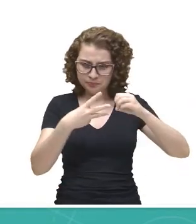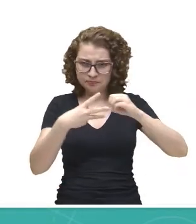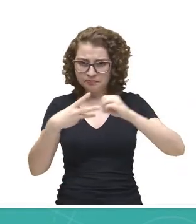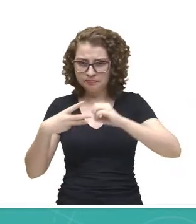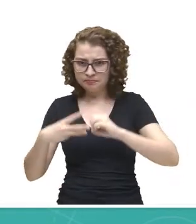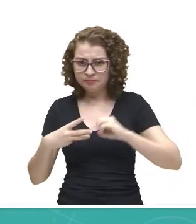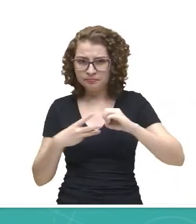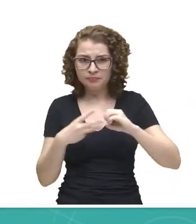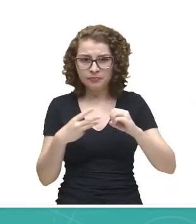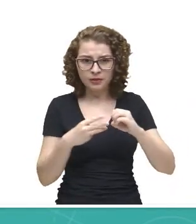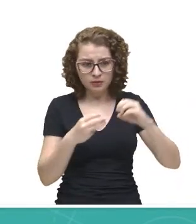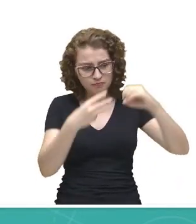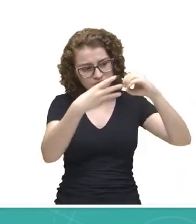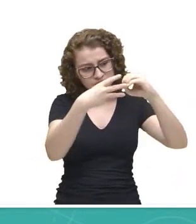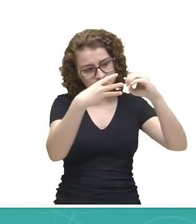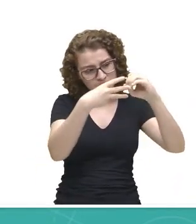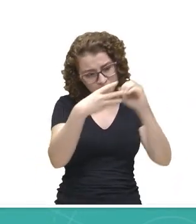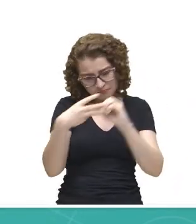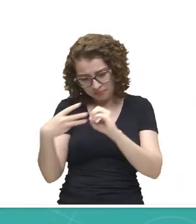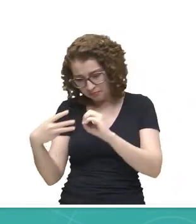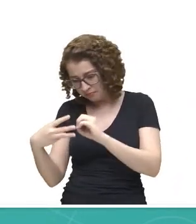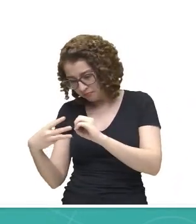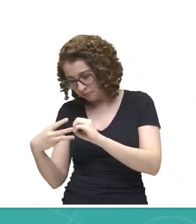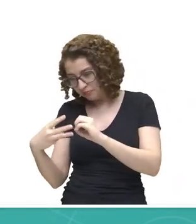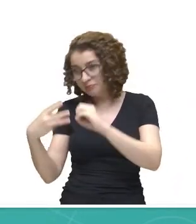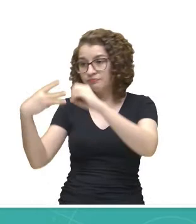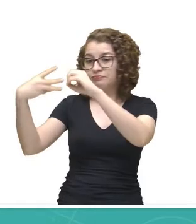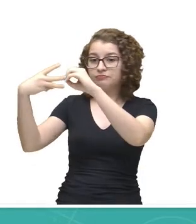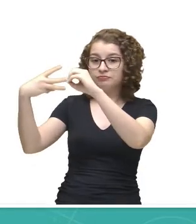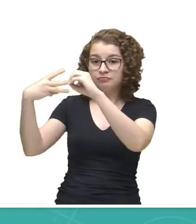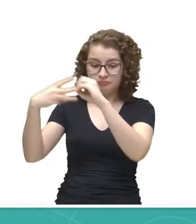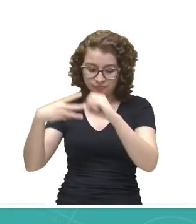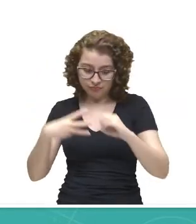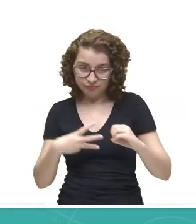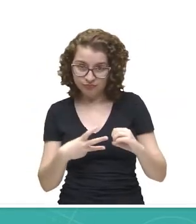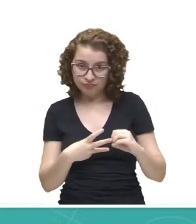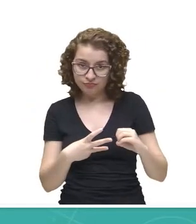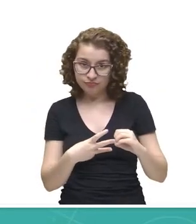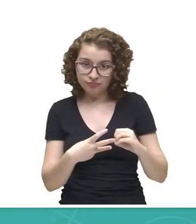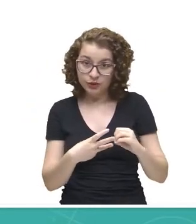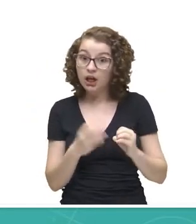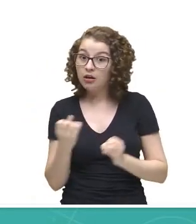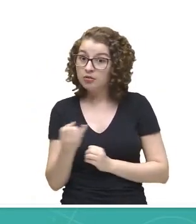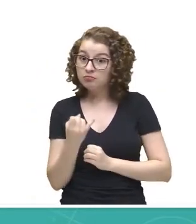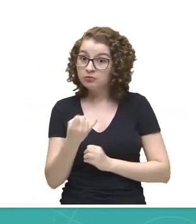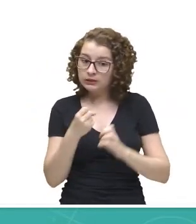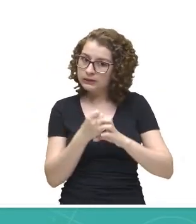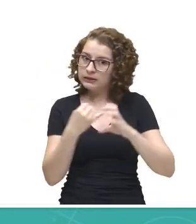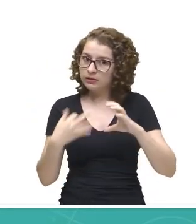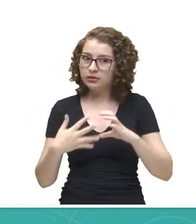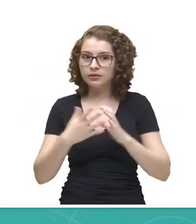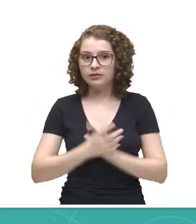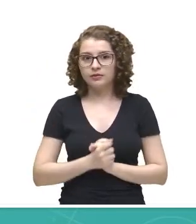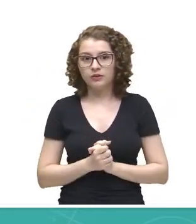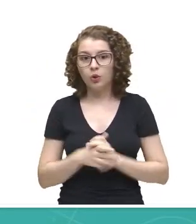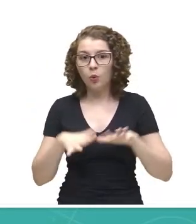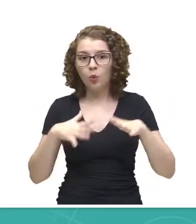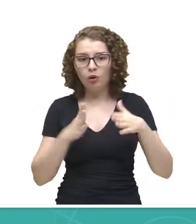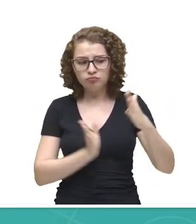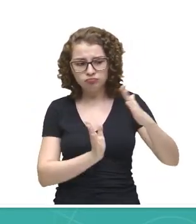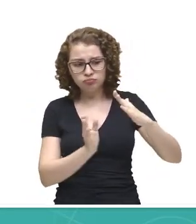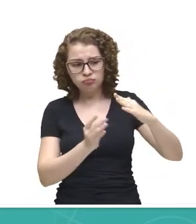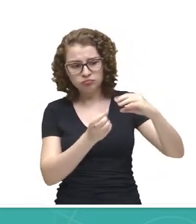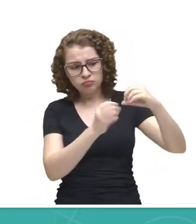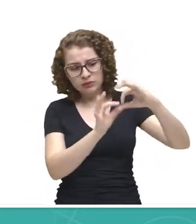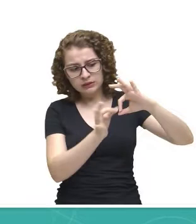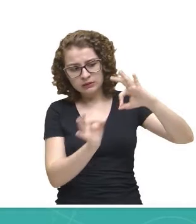são distantes uma das outras, Essa é uma característica bem importante, a distância que essas células apresentam